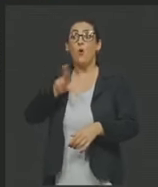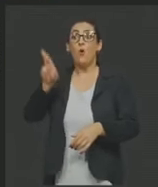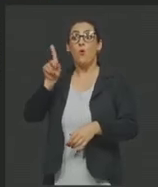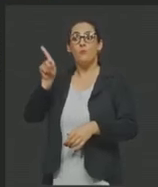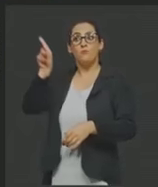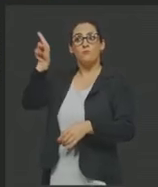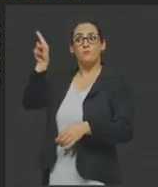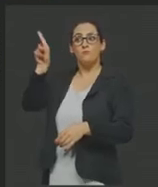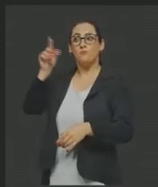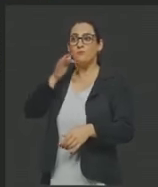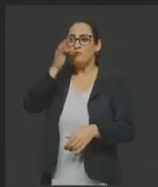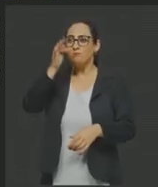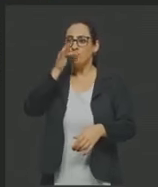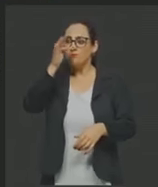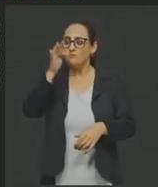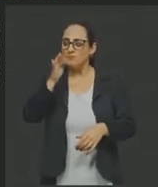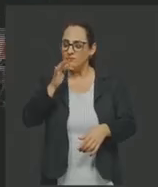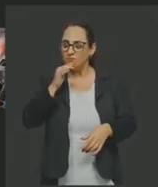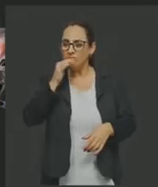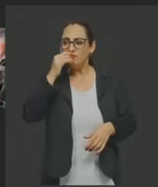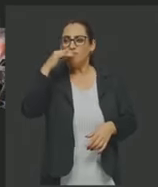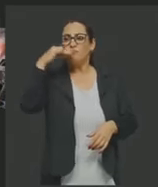e respondendo a estímulos.